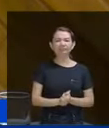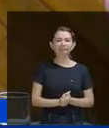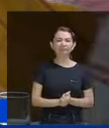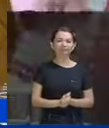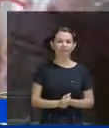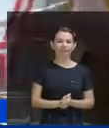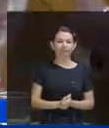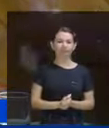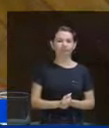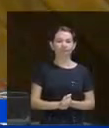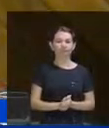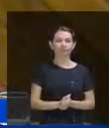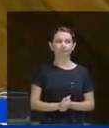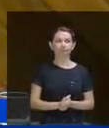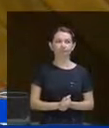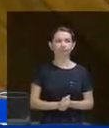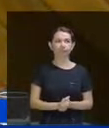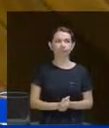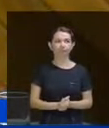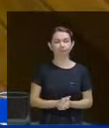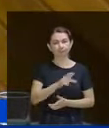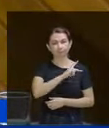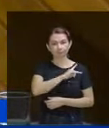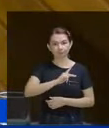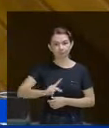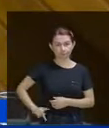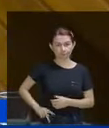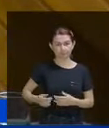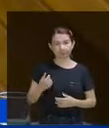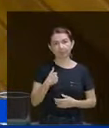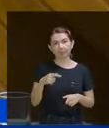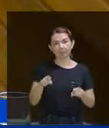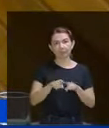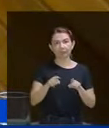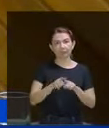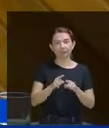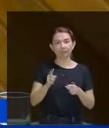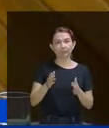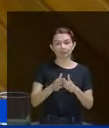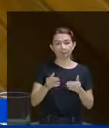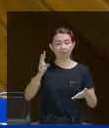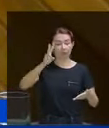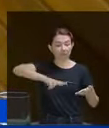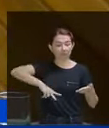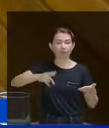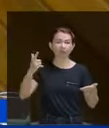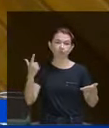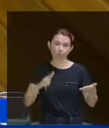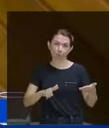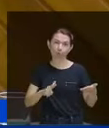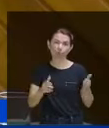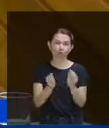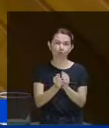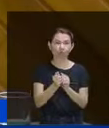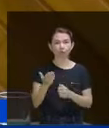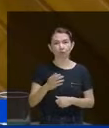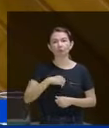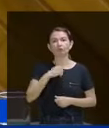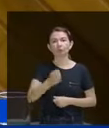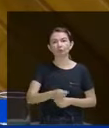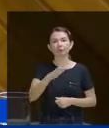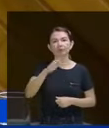aloirados nas pontas, lisos, longos. Usa leve maquiagem e traja a toga preta. Em conjunto com a doutora